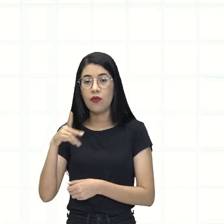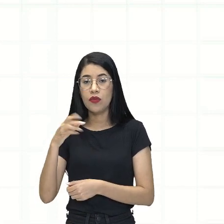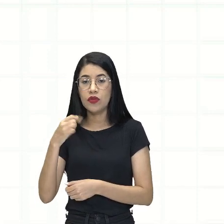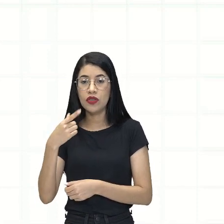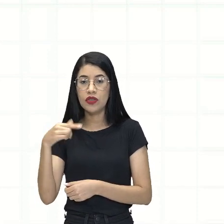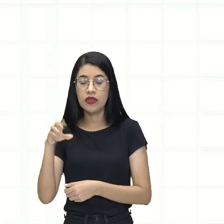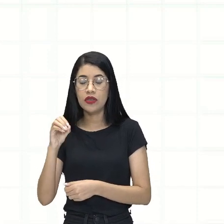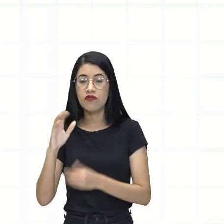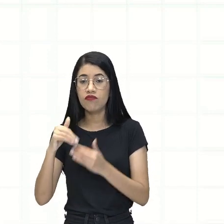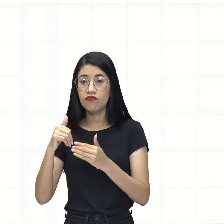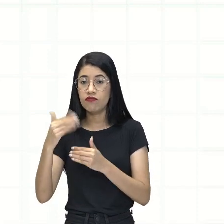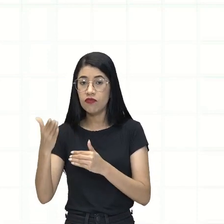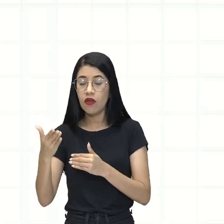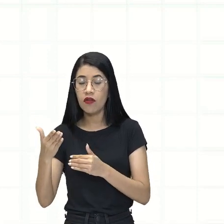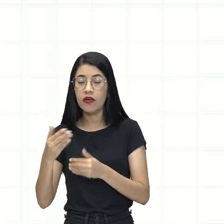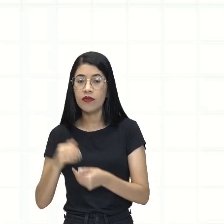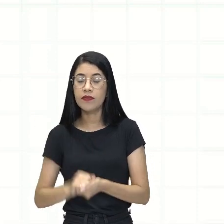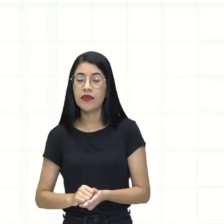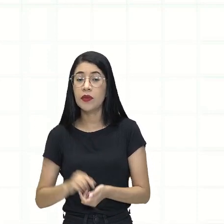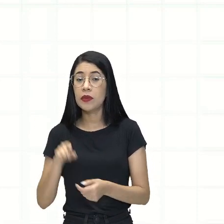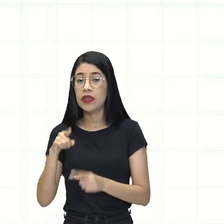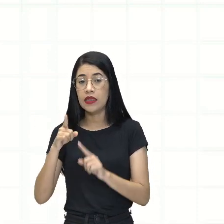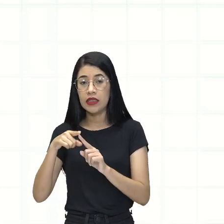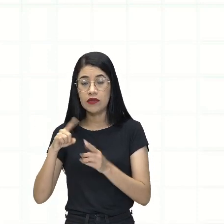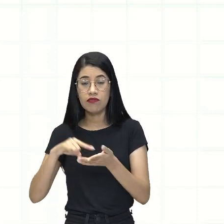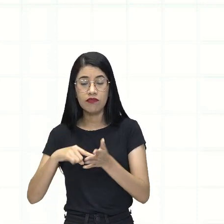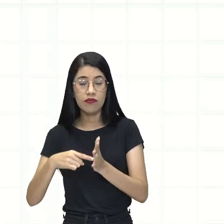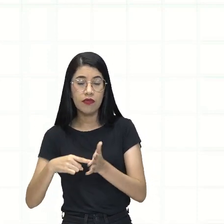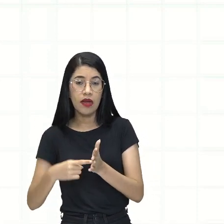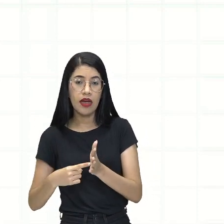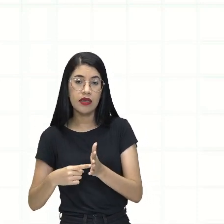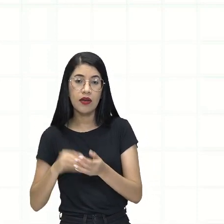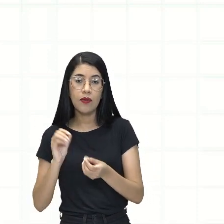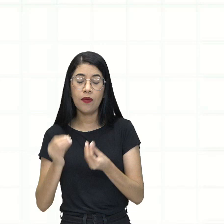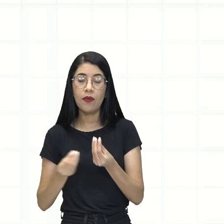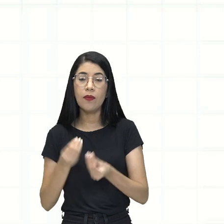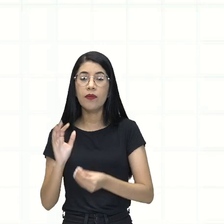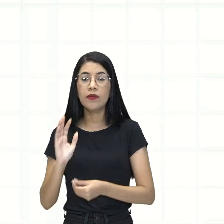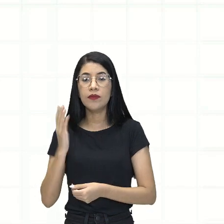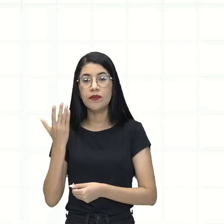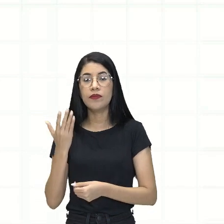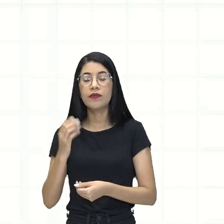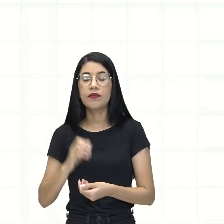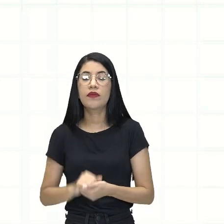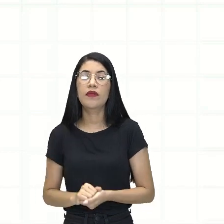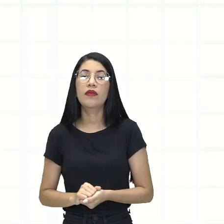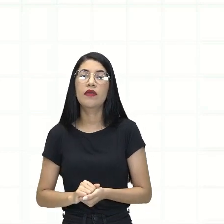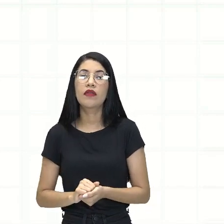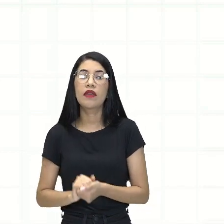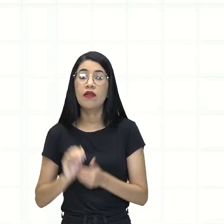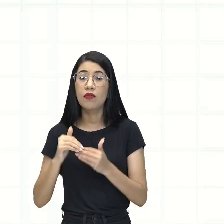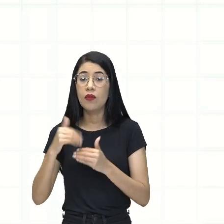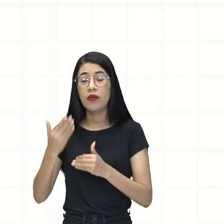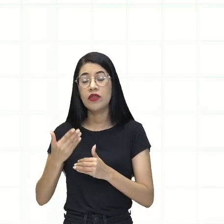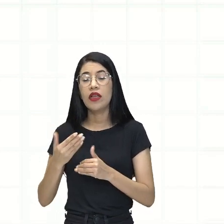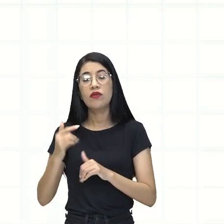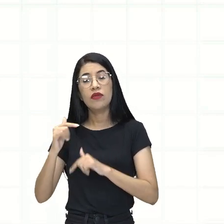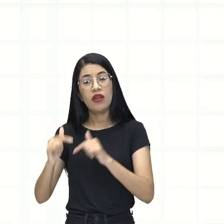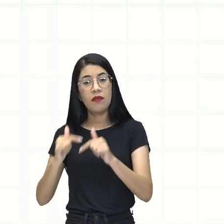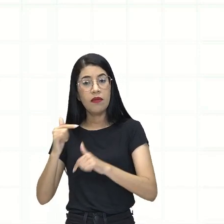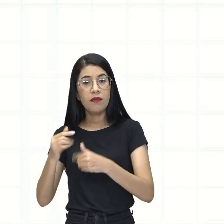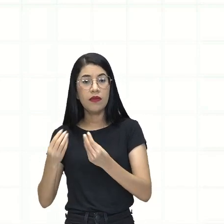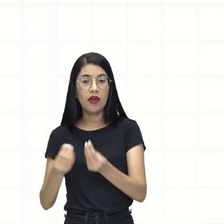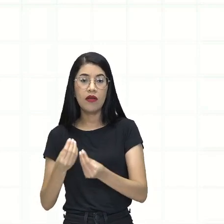tá? Então, nessas máquinas, que tem a combustão externa, o fluido de trabalho não